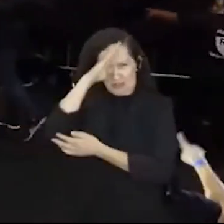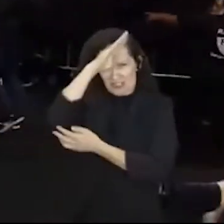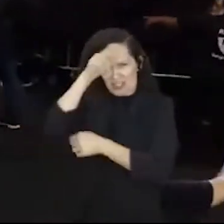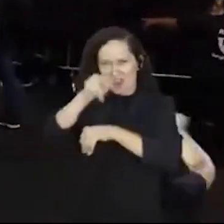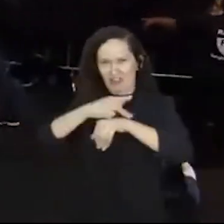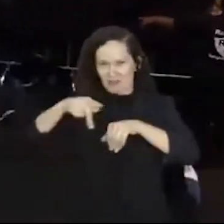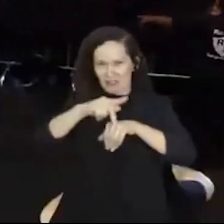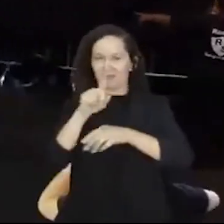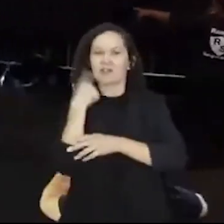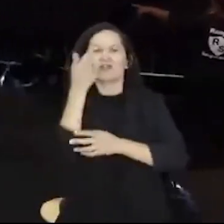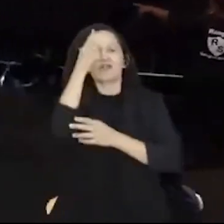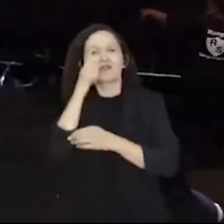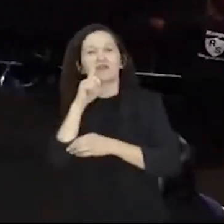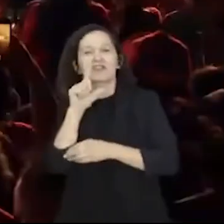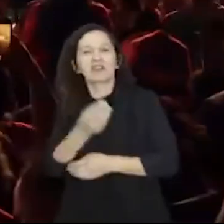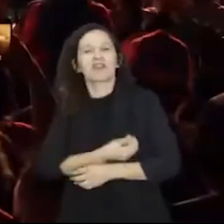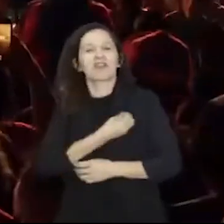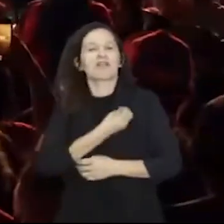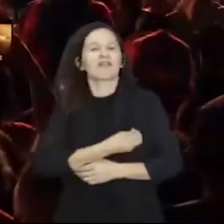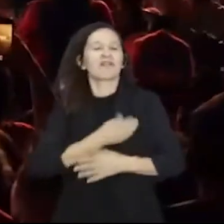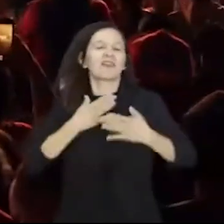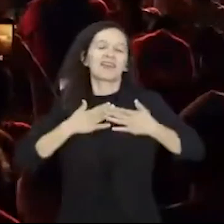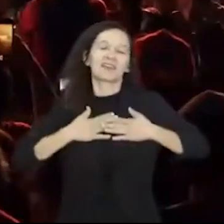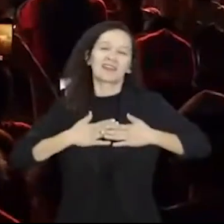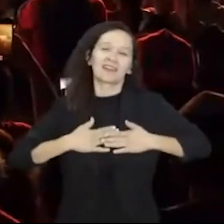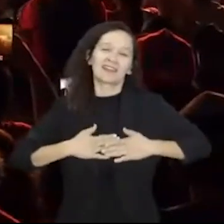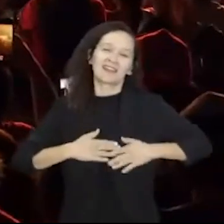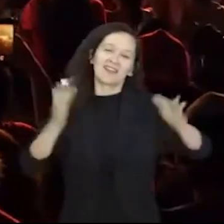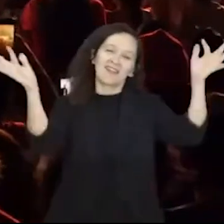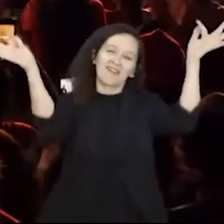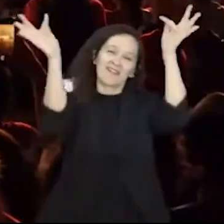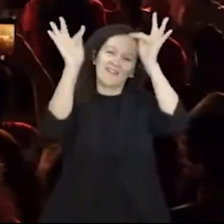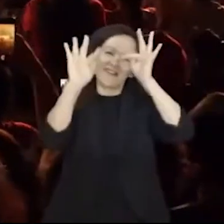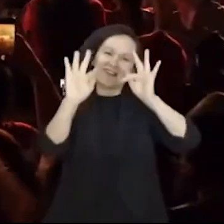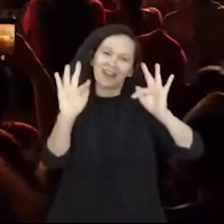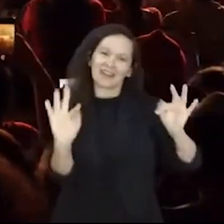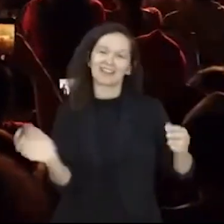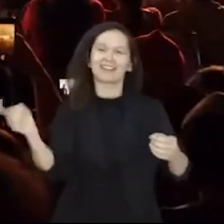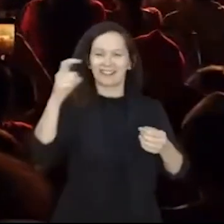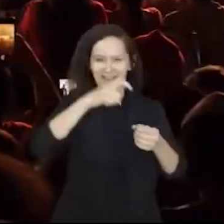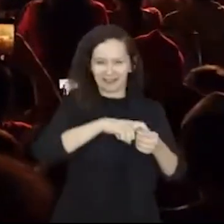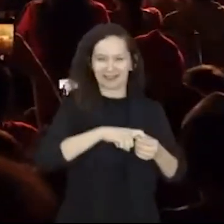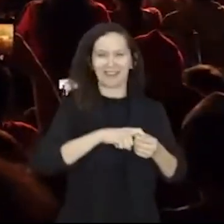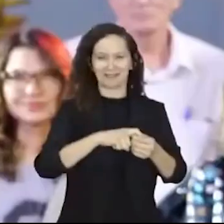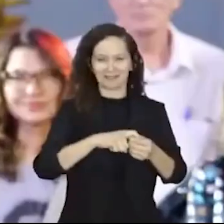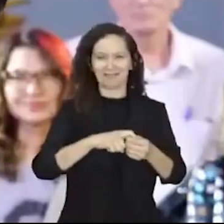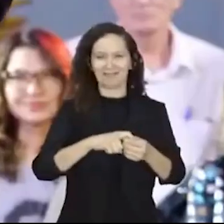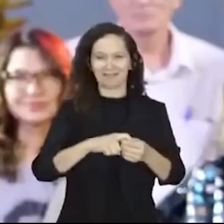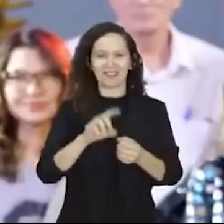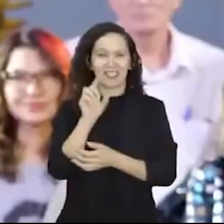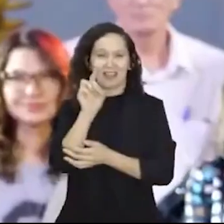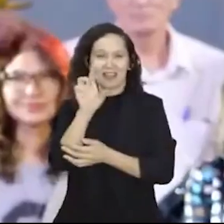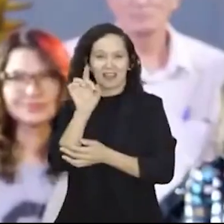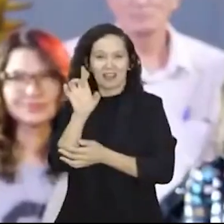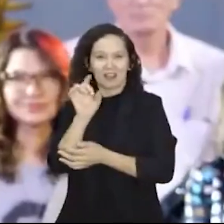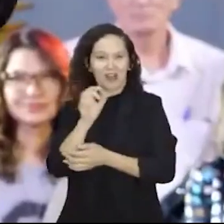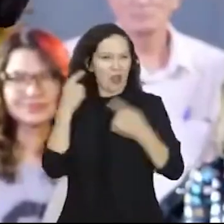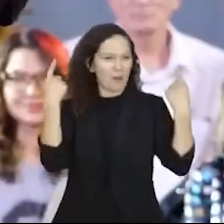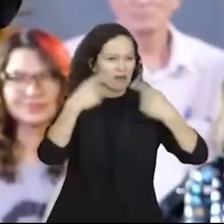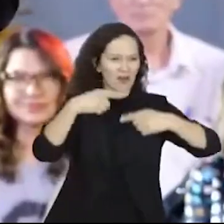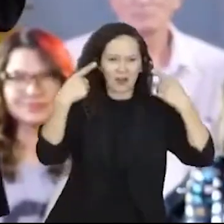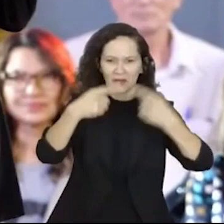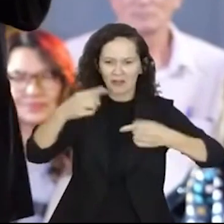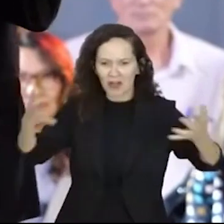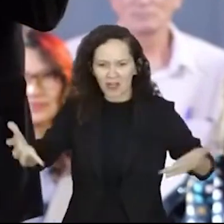viver tranquilamente feliz da vida. Tá? Então, não adianta fazer provocação, não adianta fazer